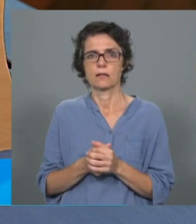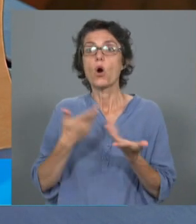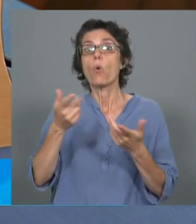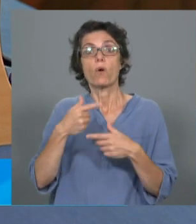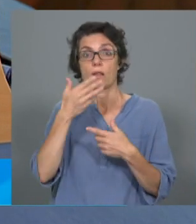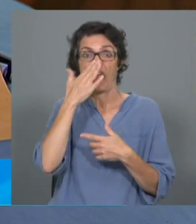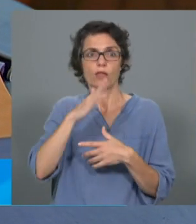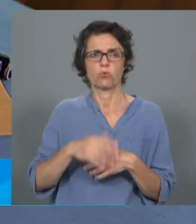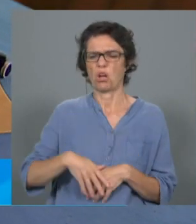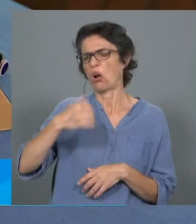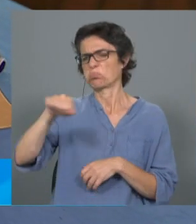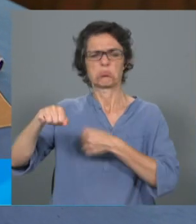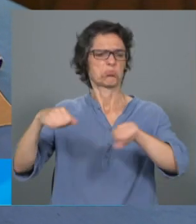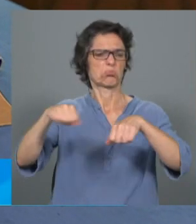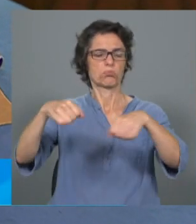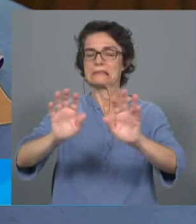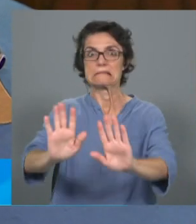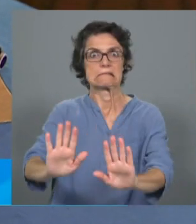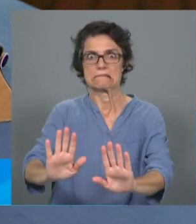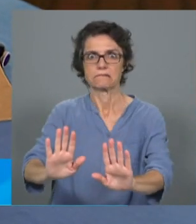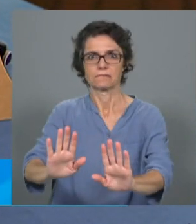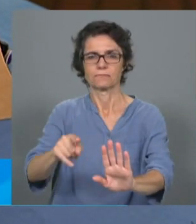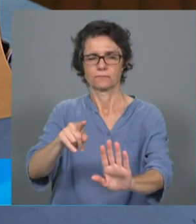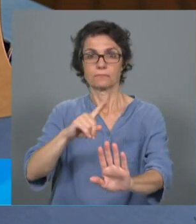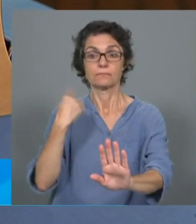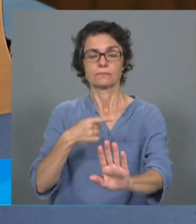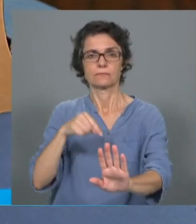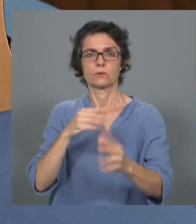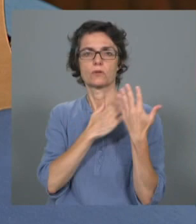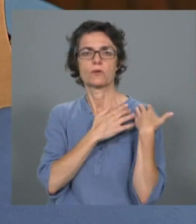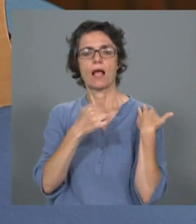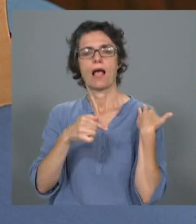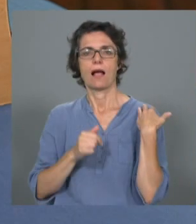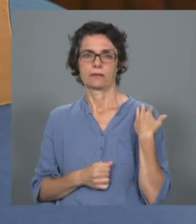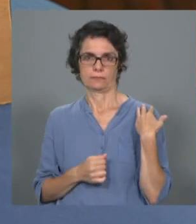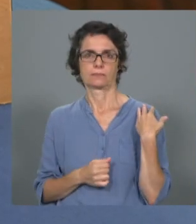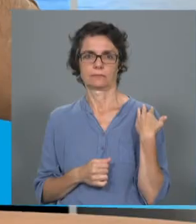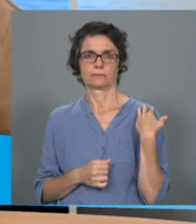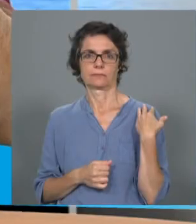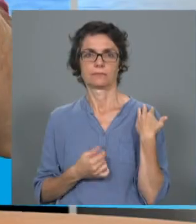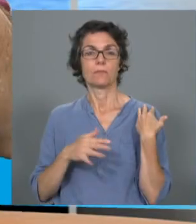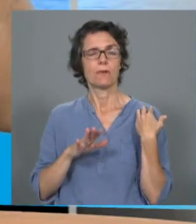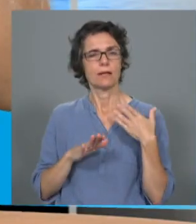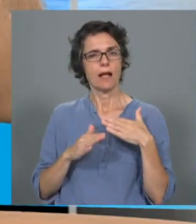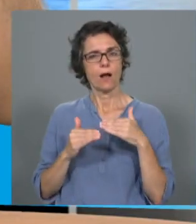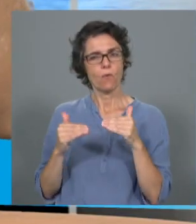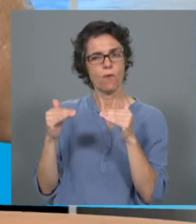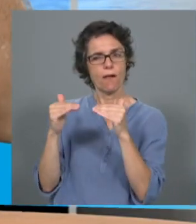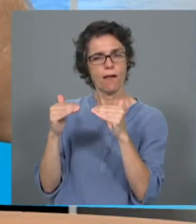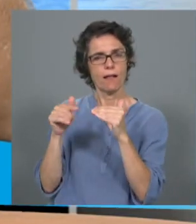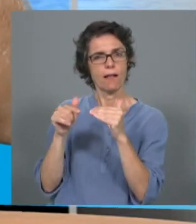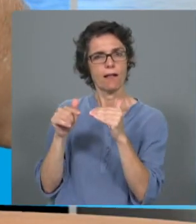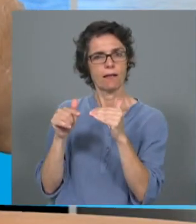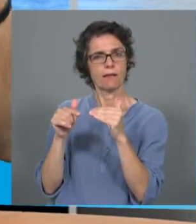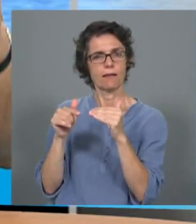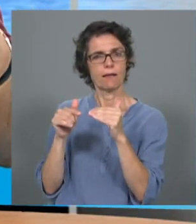ser vacinado. Nós temos uma grande responsabilidade. Contudo, há ali um limiar onde nós já não conseguimos,